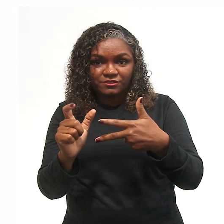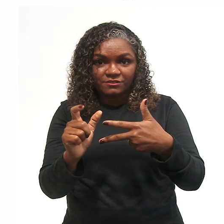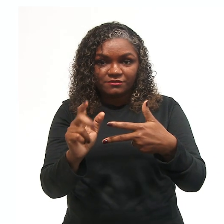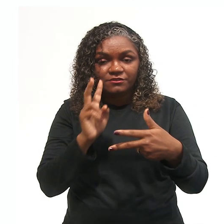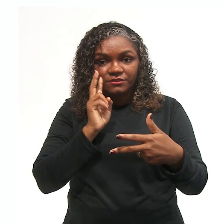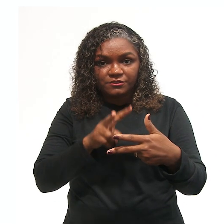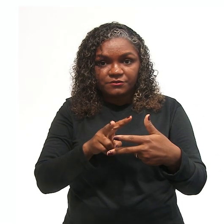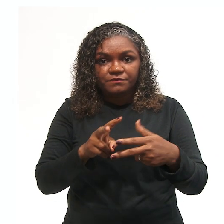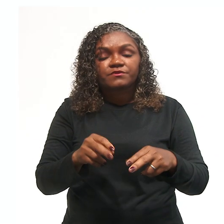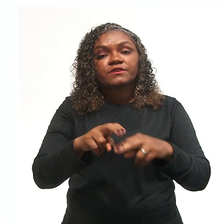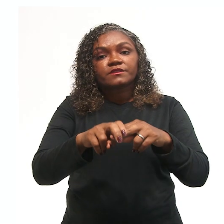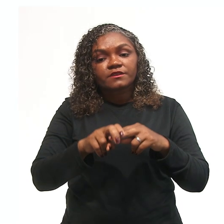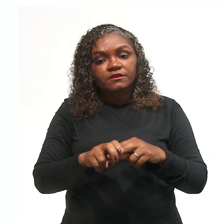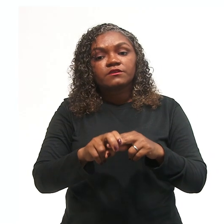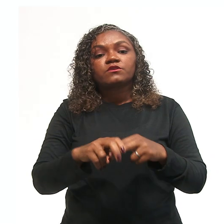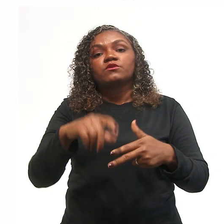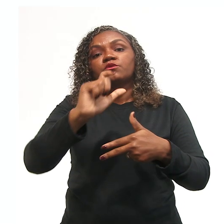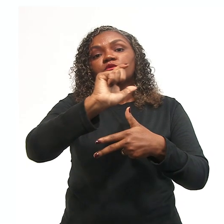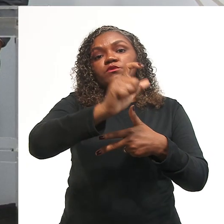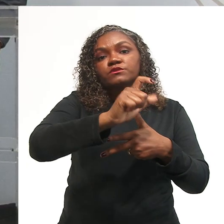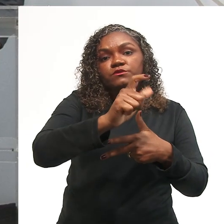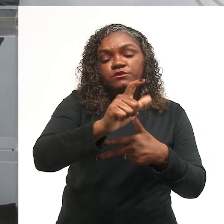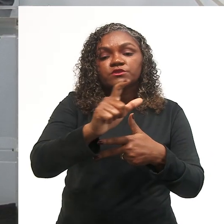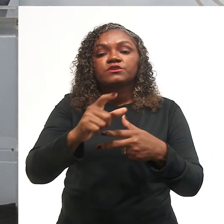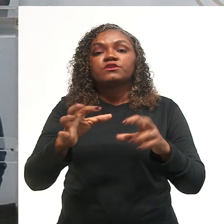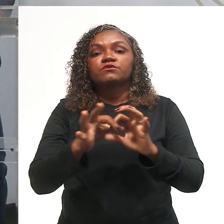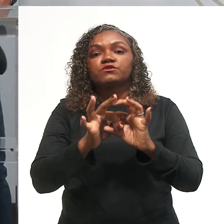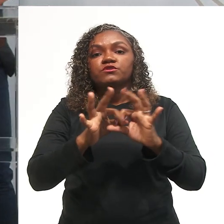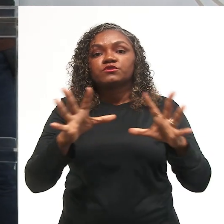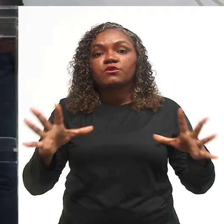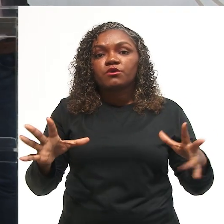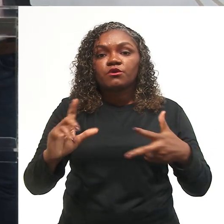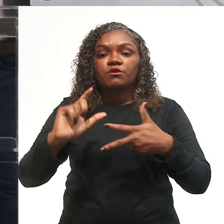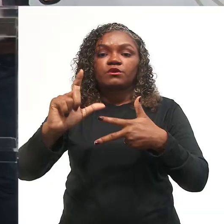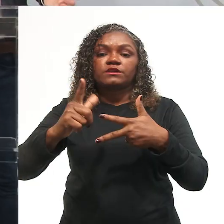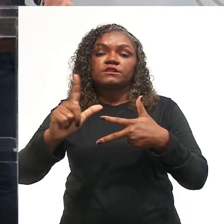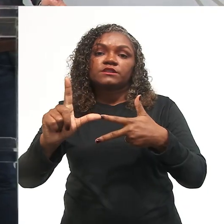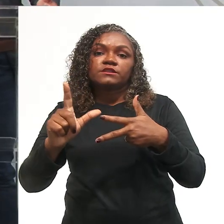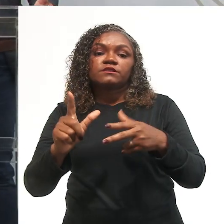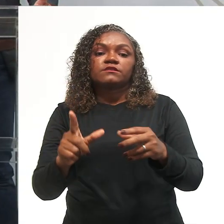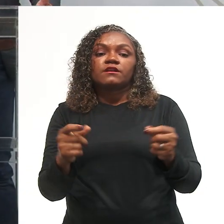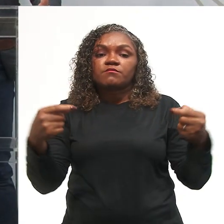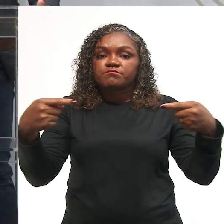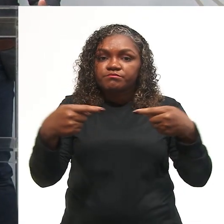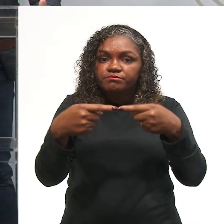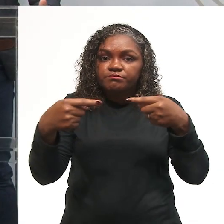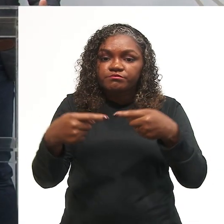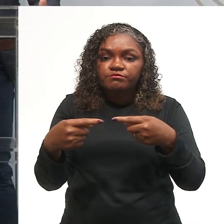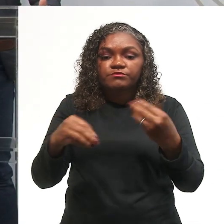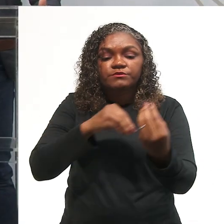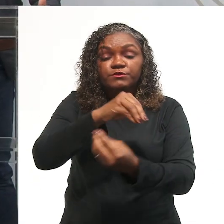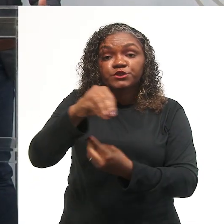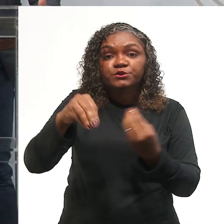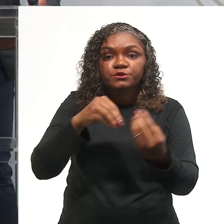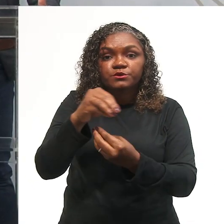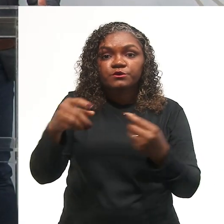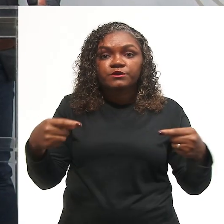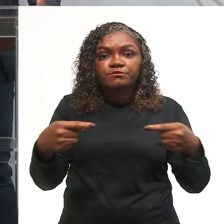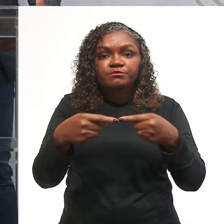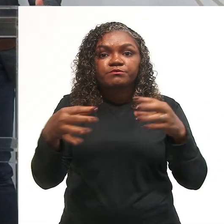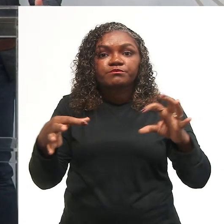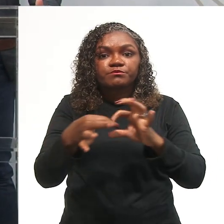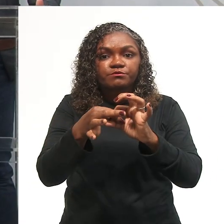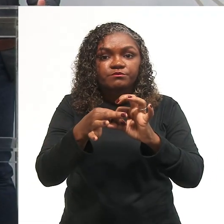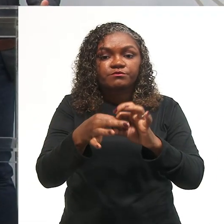atual Constituição Federal, né, gente, onde o Poder Legislativo autoriza e o Poder Executivo acaba fazendo essa